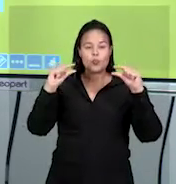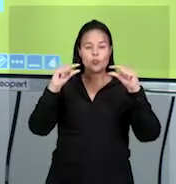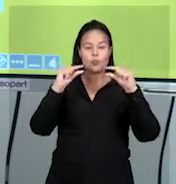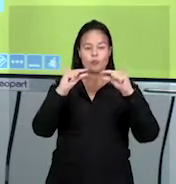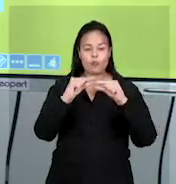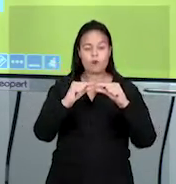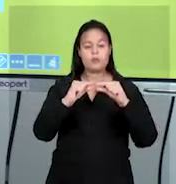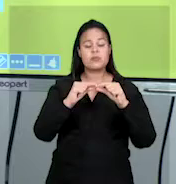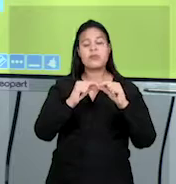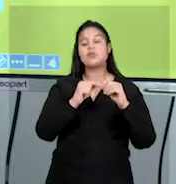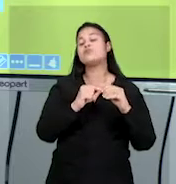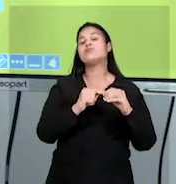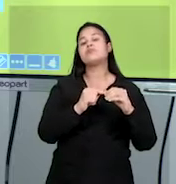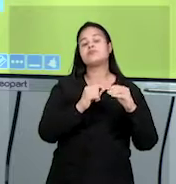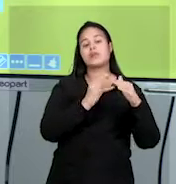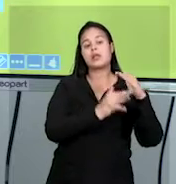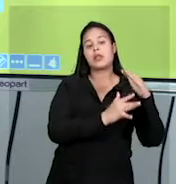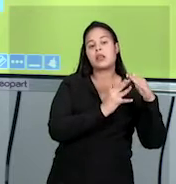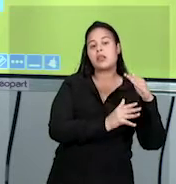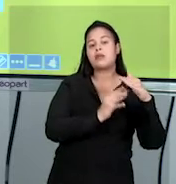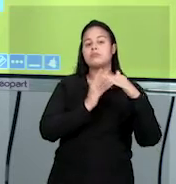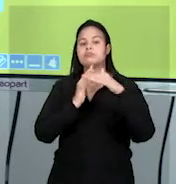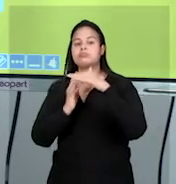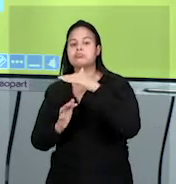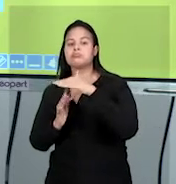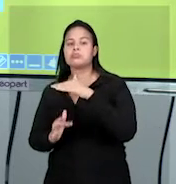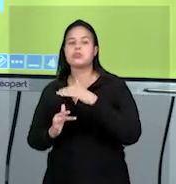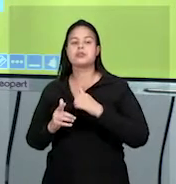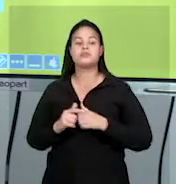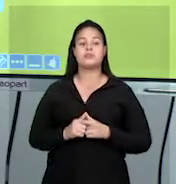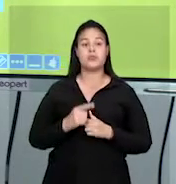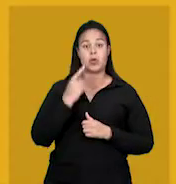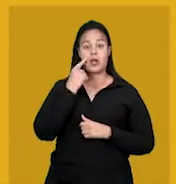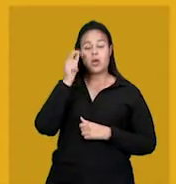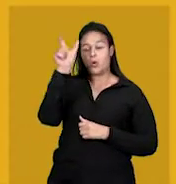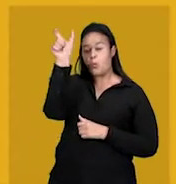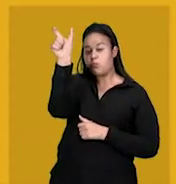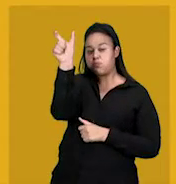Eu percebo que o fluxo de pessoas fazendo essa rota aqui